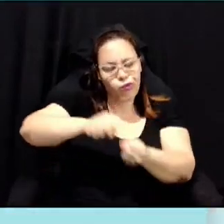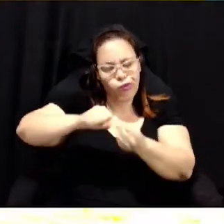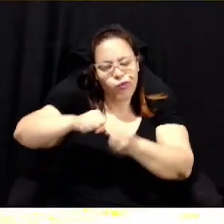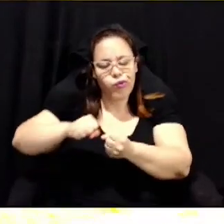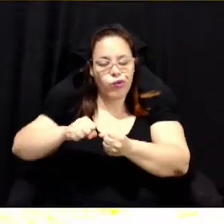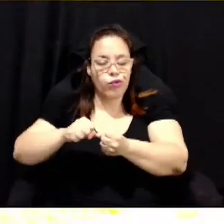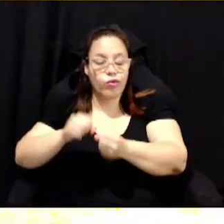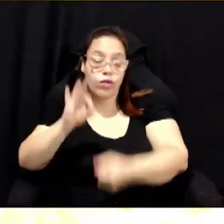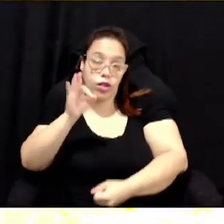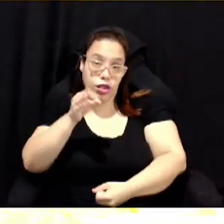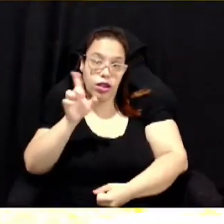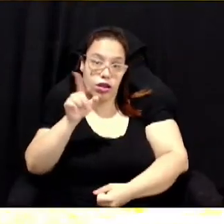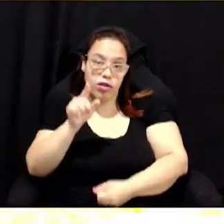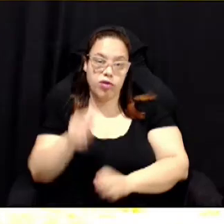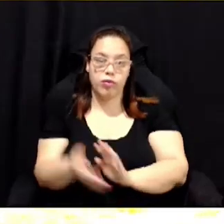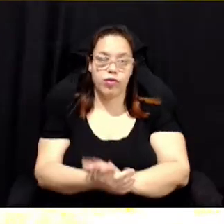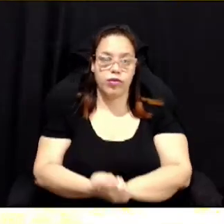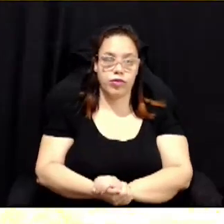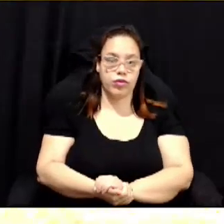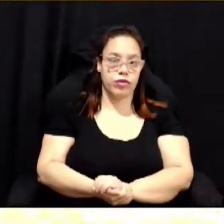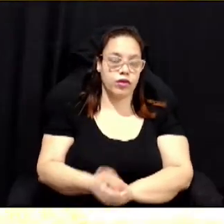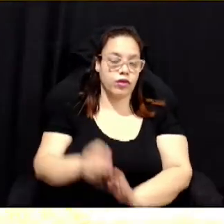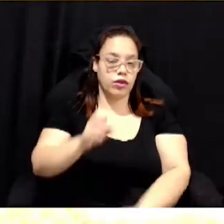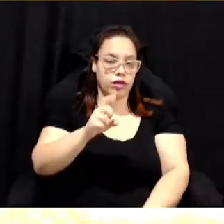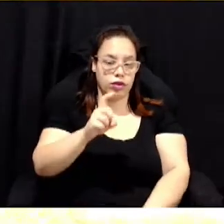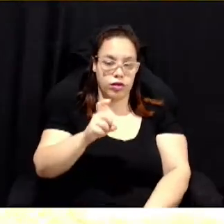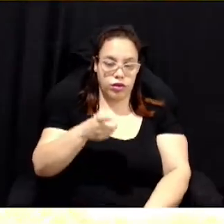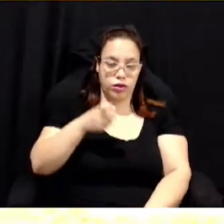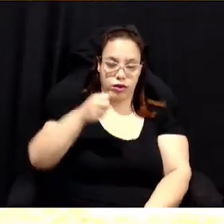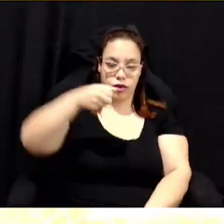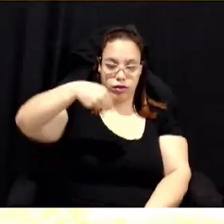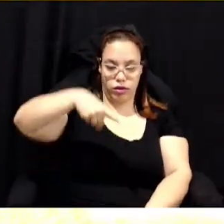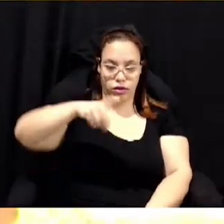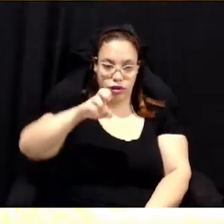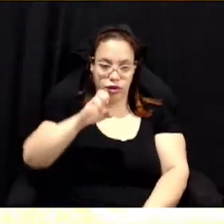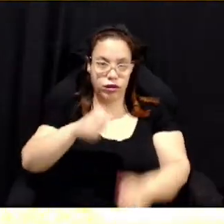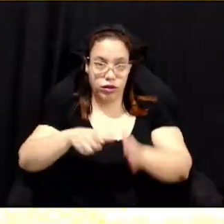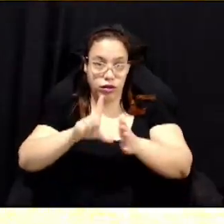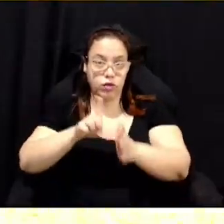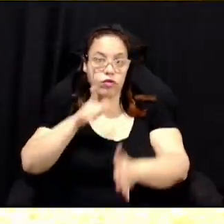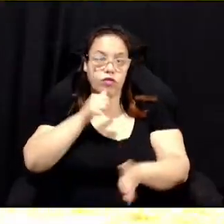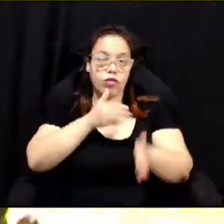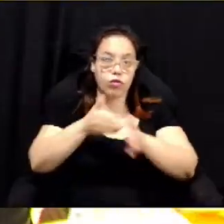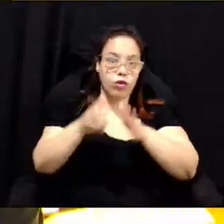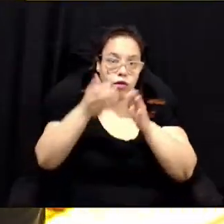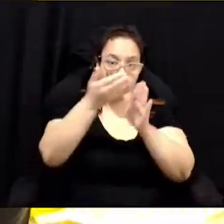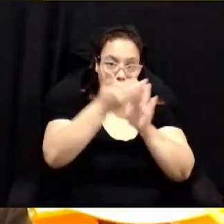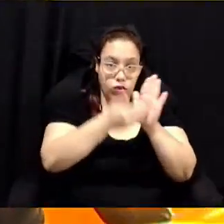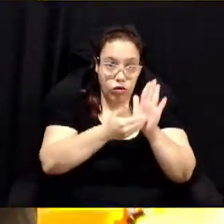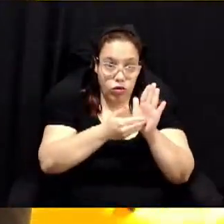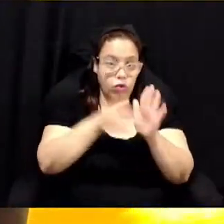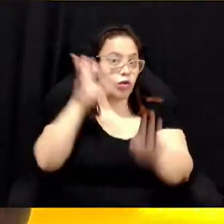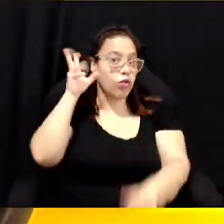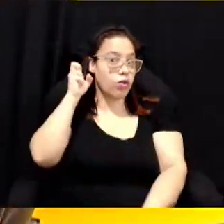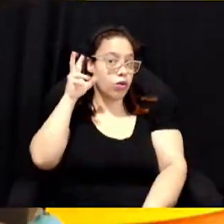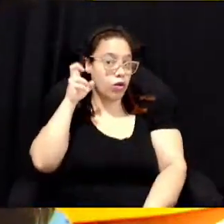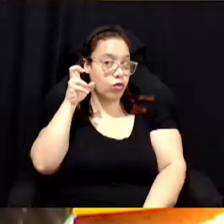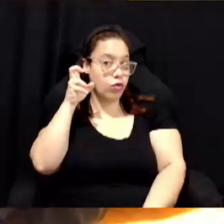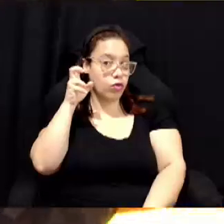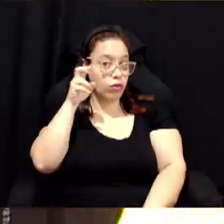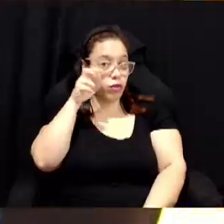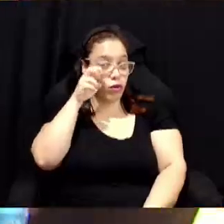isso. Pessoal, como o Xande citou, antes de entrar no rio sempre tem as instruções, então vamos ouvir. Vamos lá,